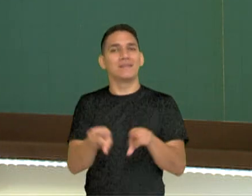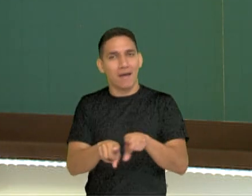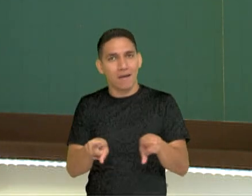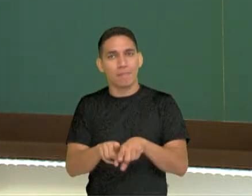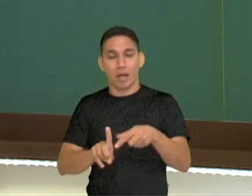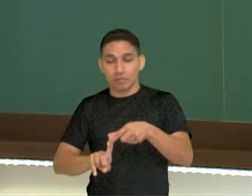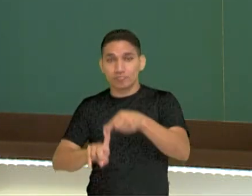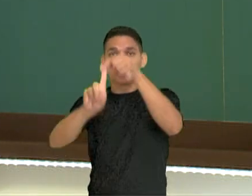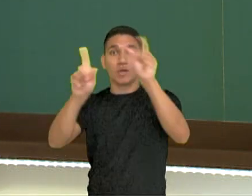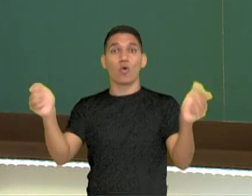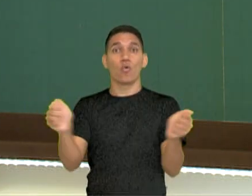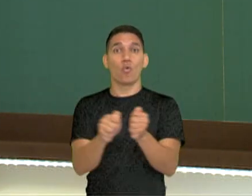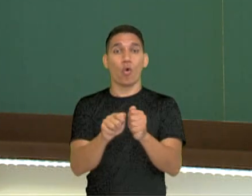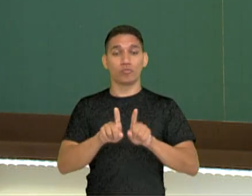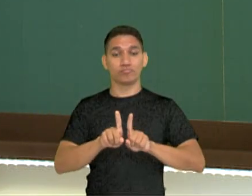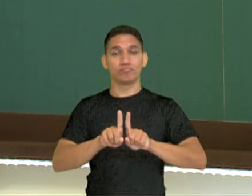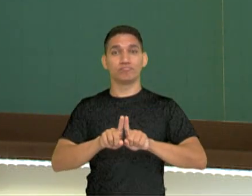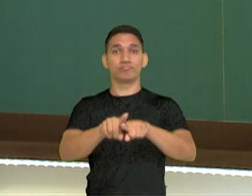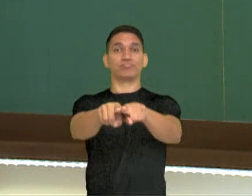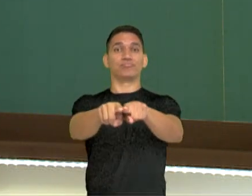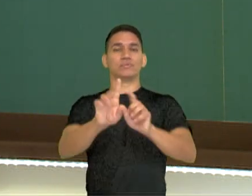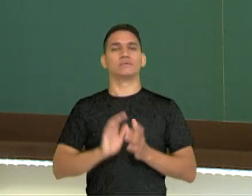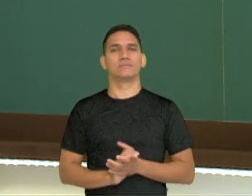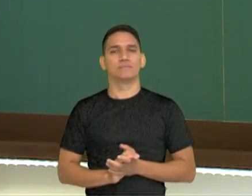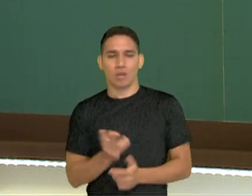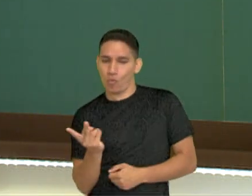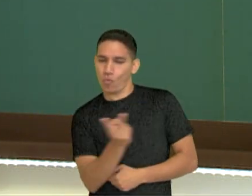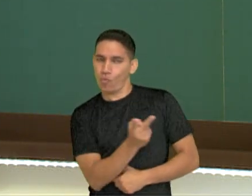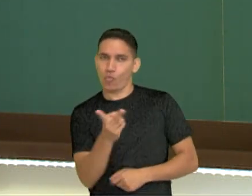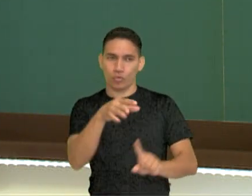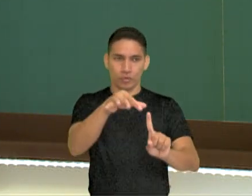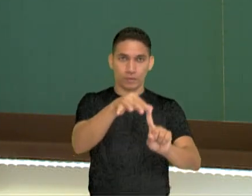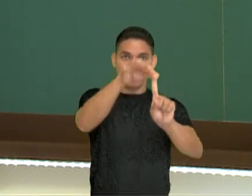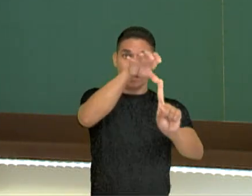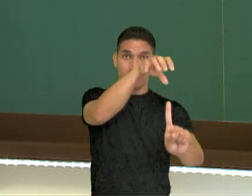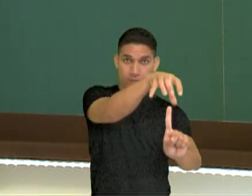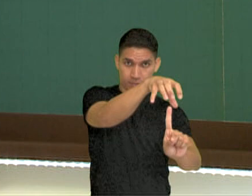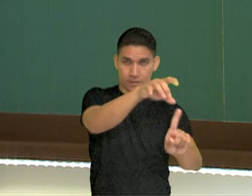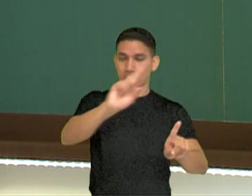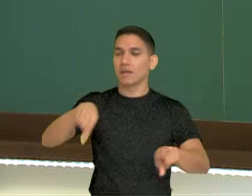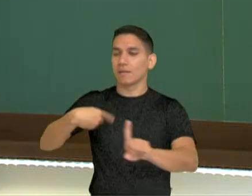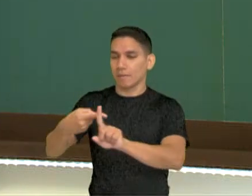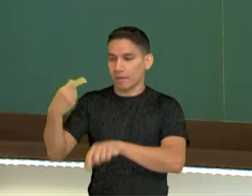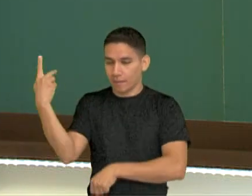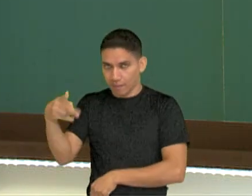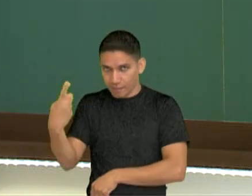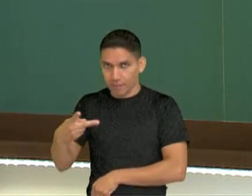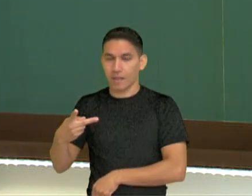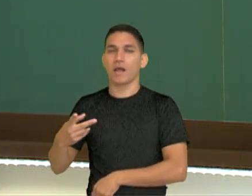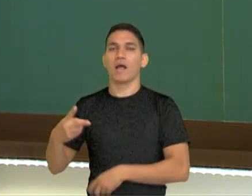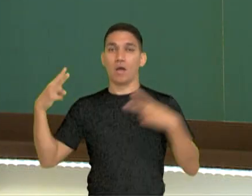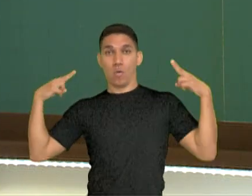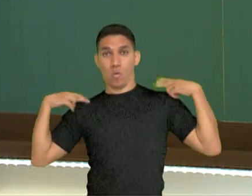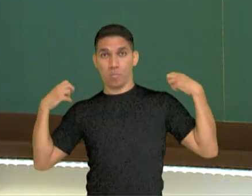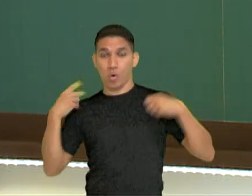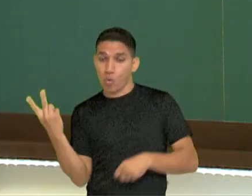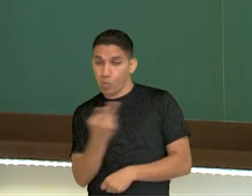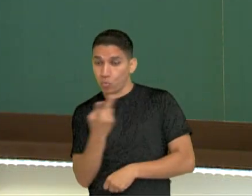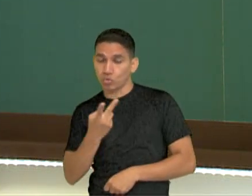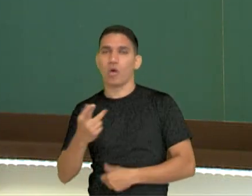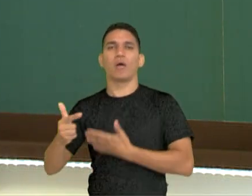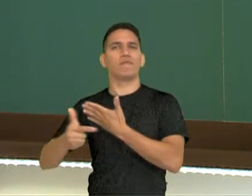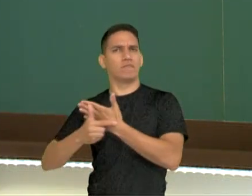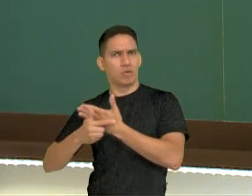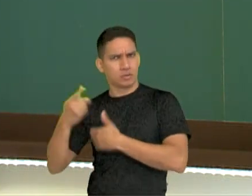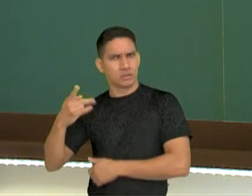juntamente com o Pequeno Príncipe. Então nós conseguimos observar, né, que é muito importante o papel exercido ali pelo